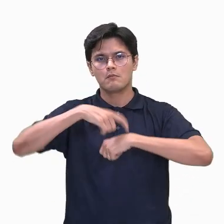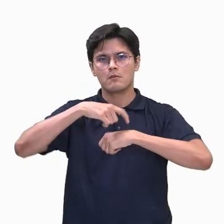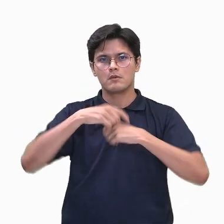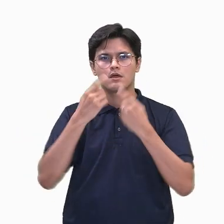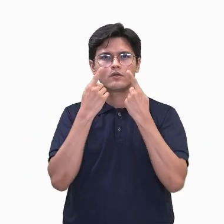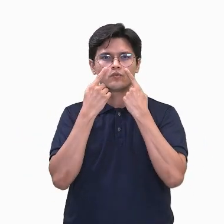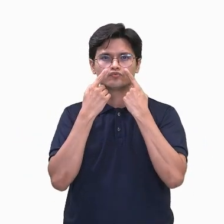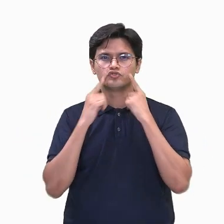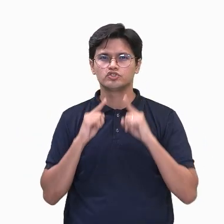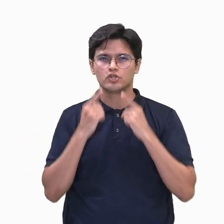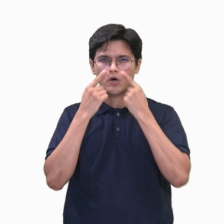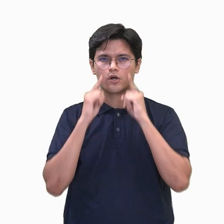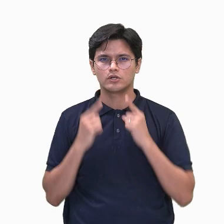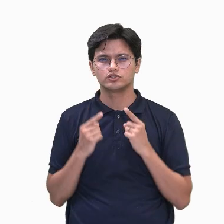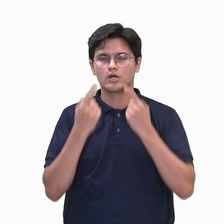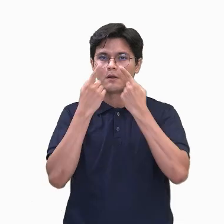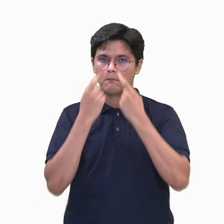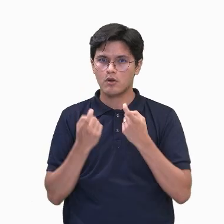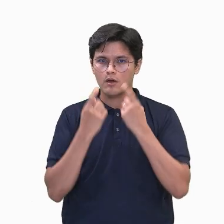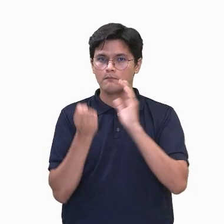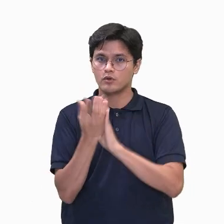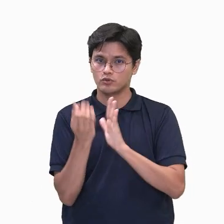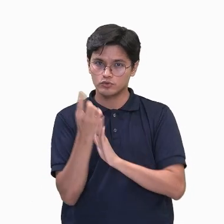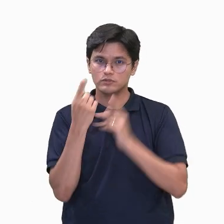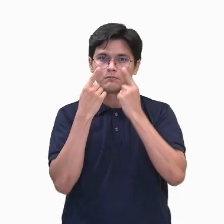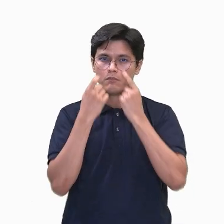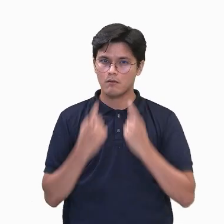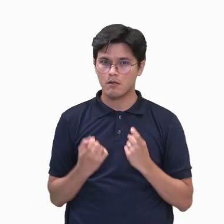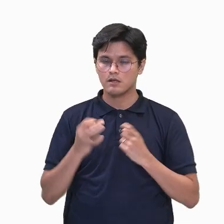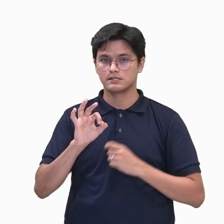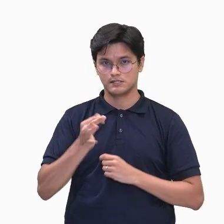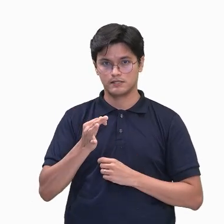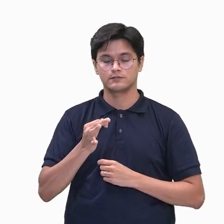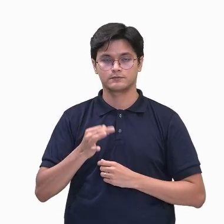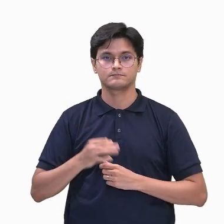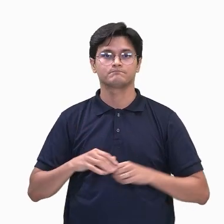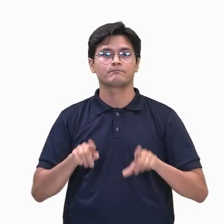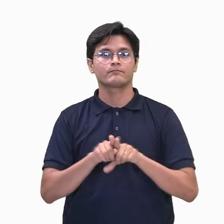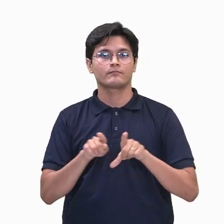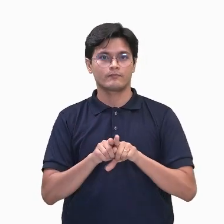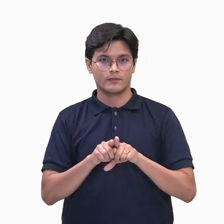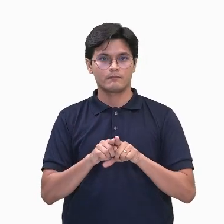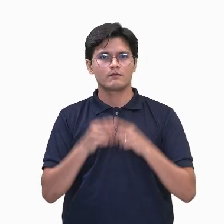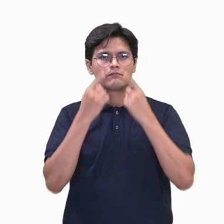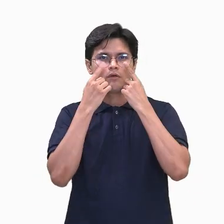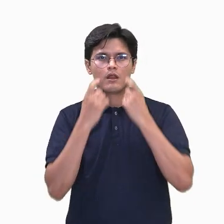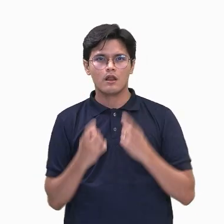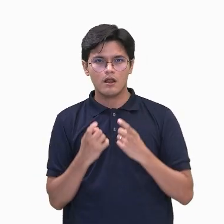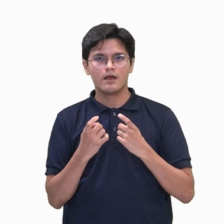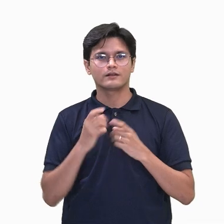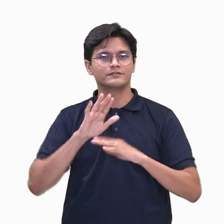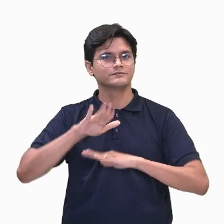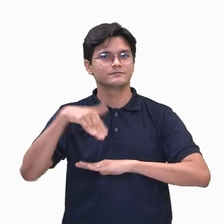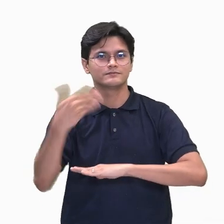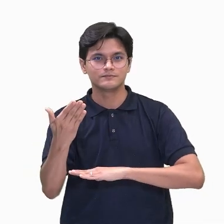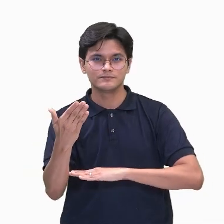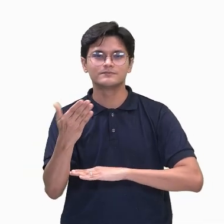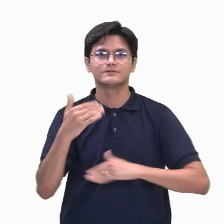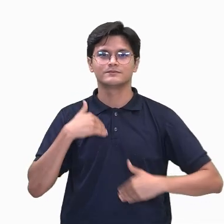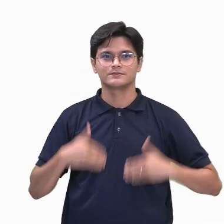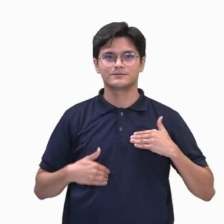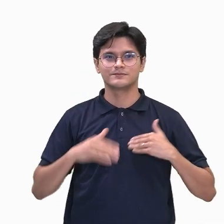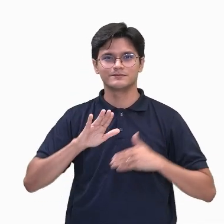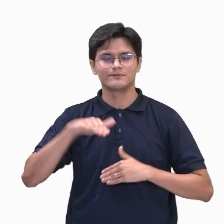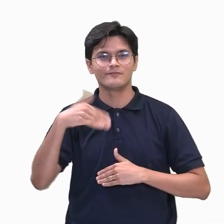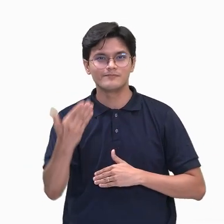as lágrimas, são produzidas ali em uma glândula exócrina. E a lágrima ela sai ali para fora, né, do corpo. Então a gente